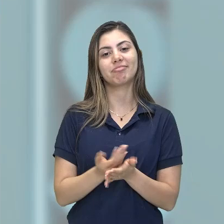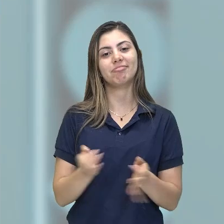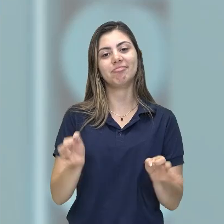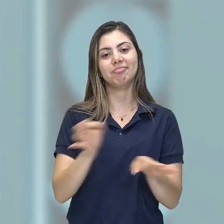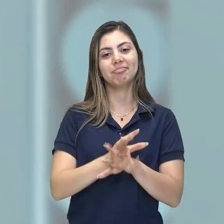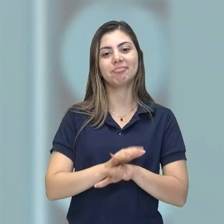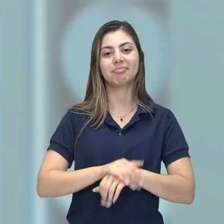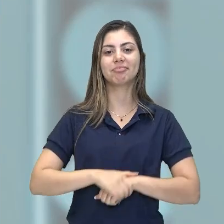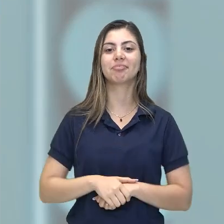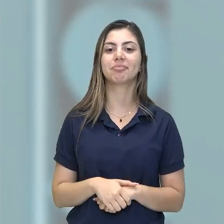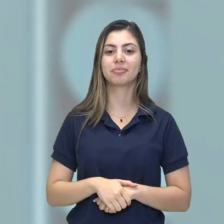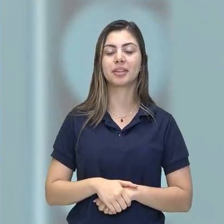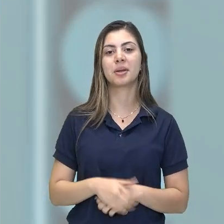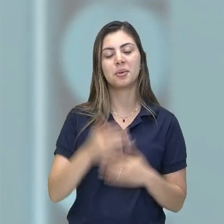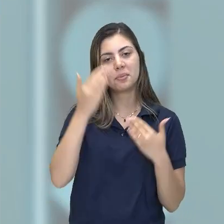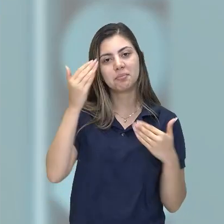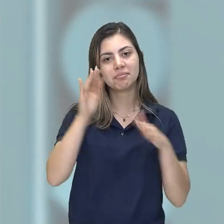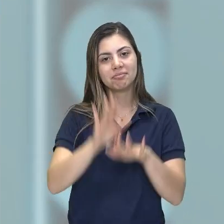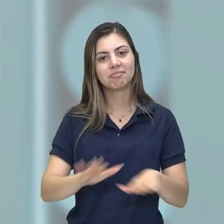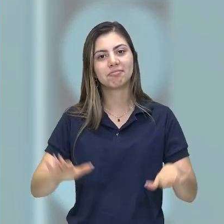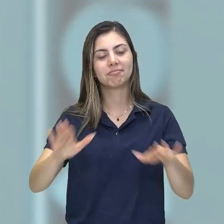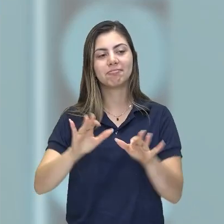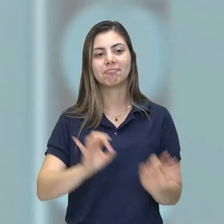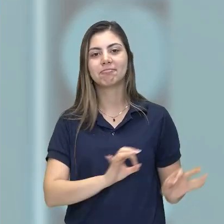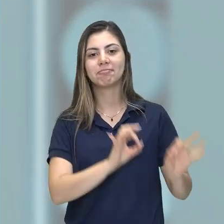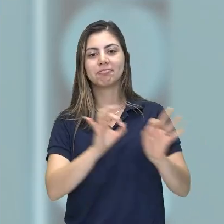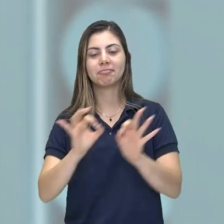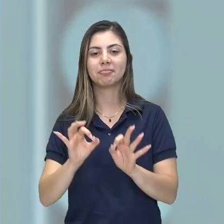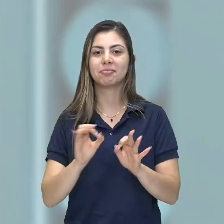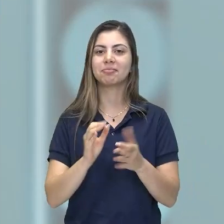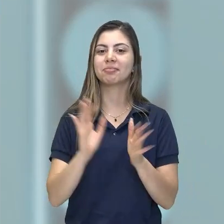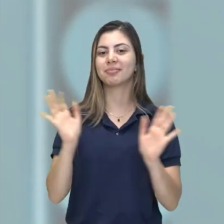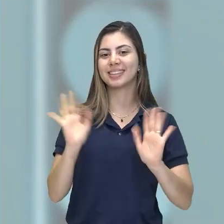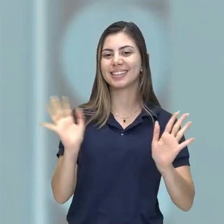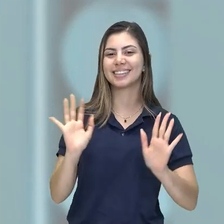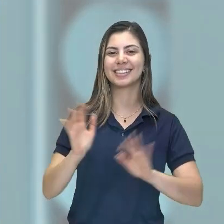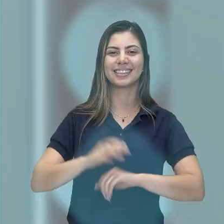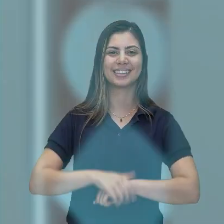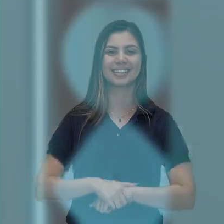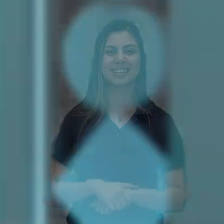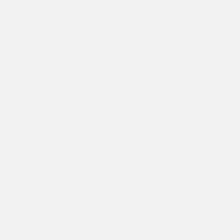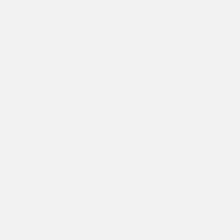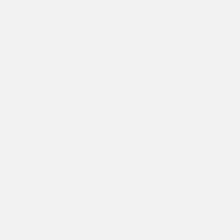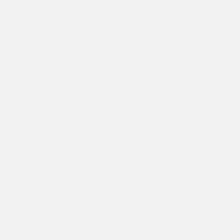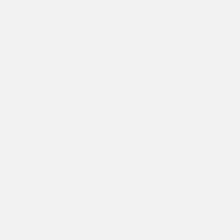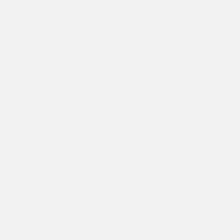nós vamos encerrando por aqui. Eu agradeço a todos vocês, fiquem bem e até a próxima.